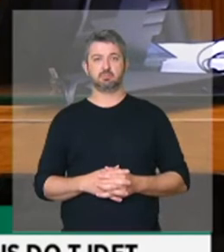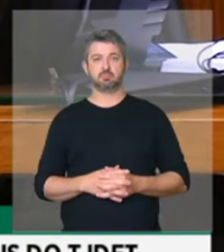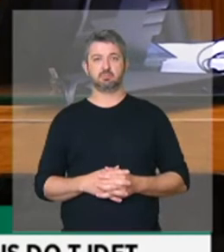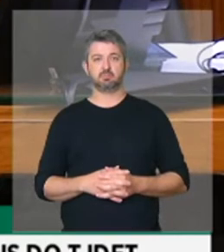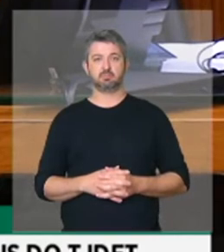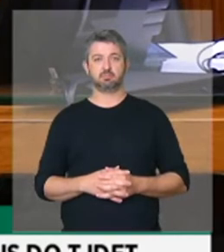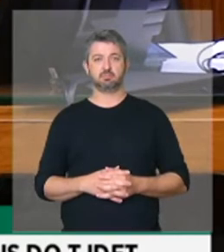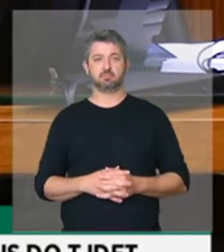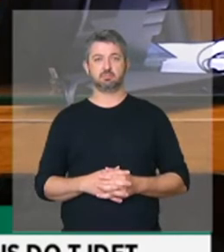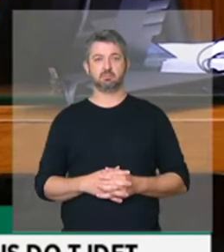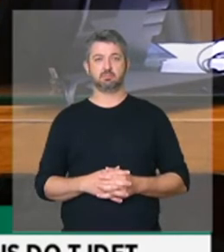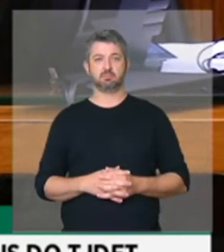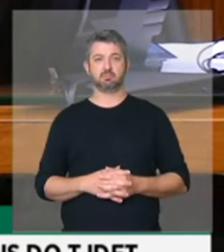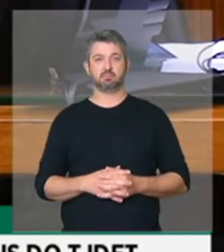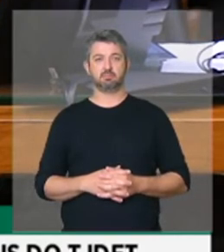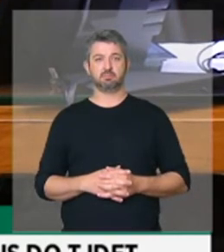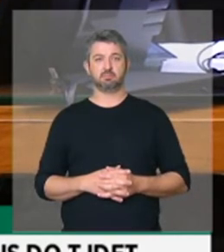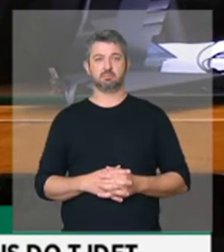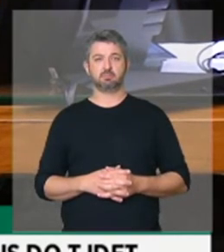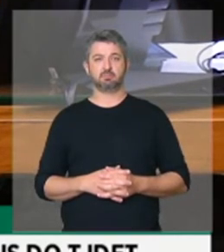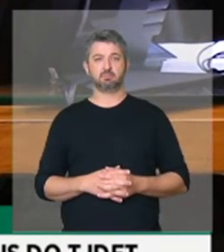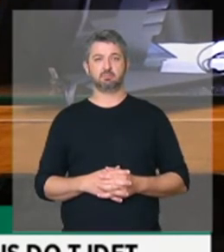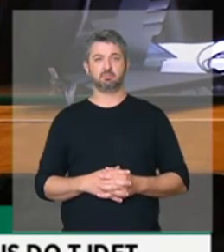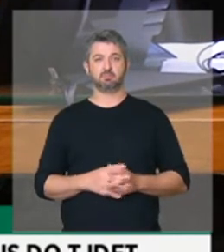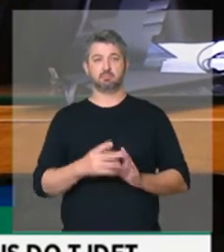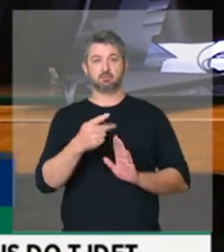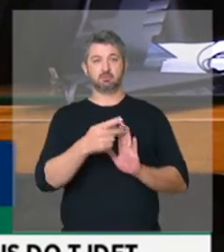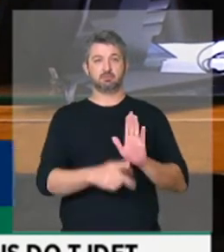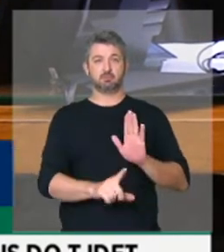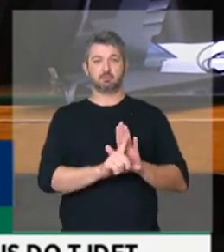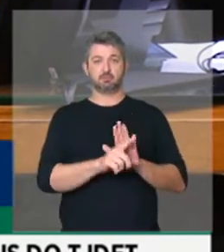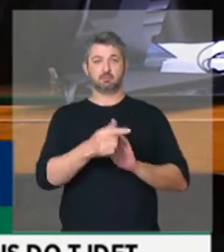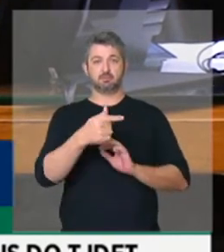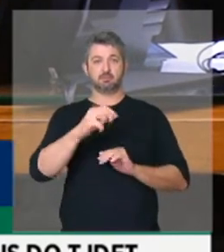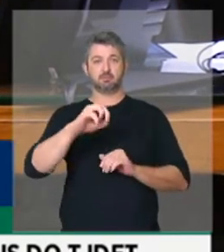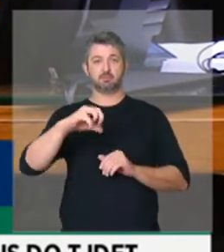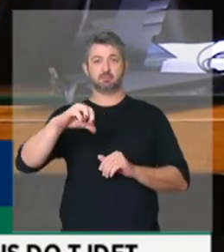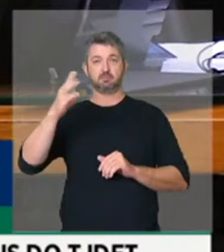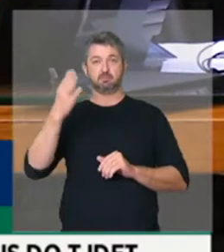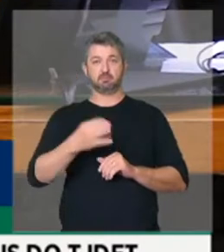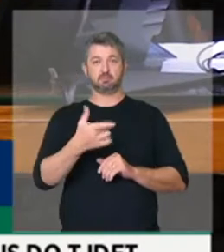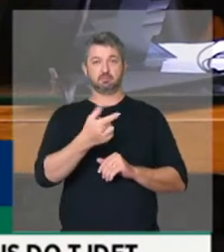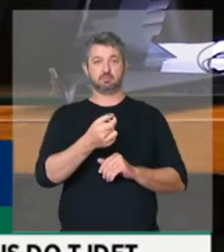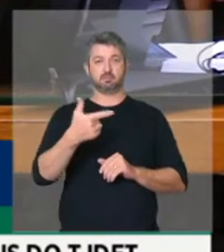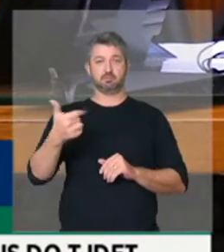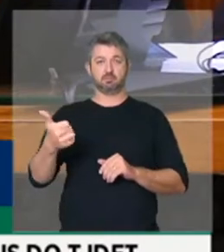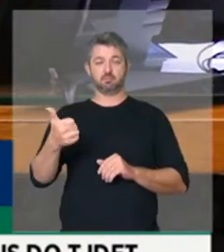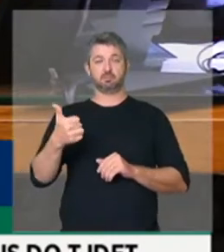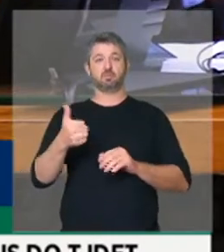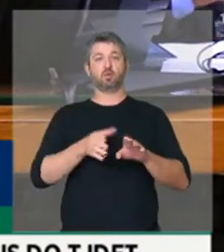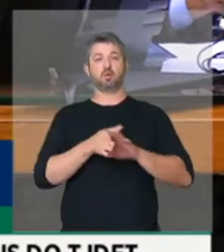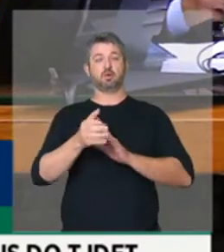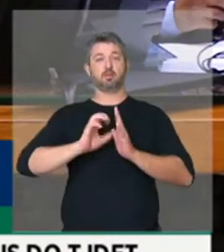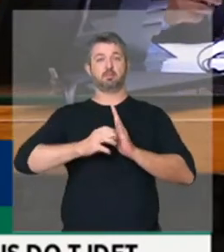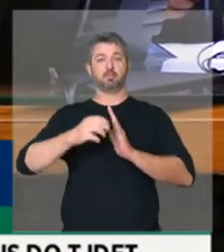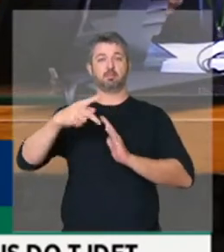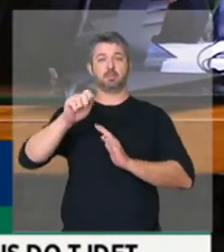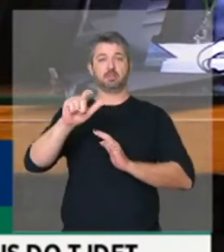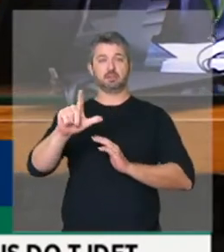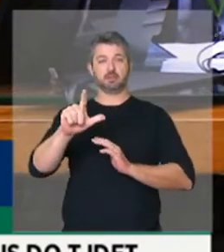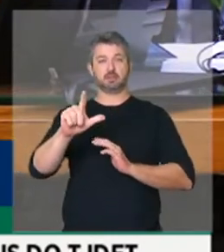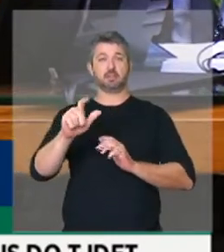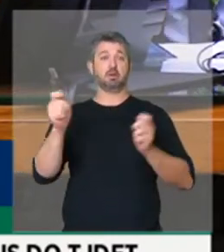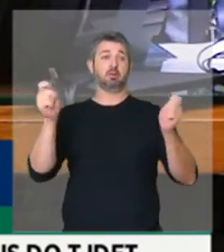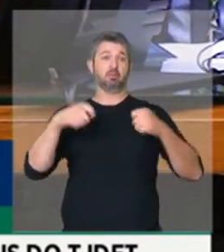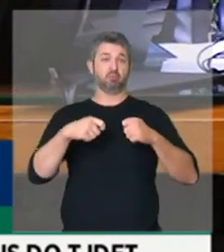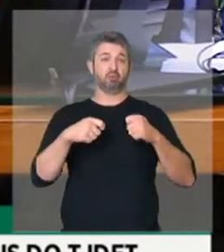Passe a votação. Em votação, projeto de lei número 709 de 2021. Orientação de bancada como voto PSL, se possível, pelo